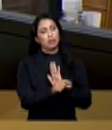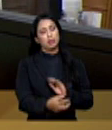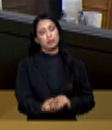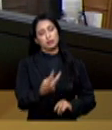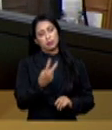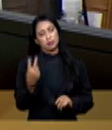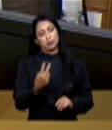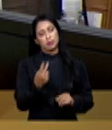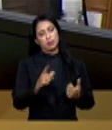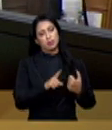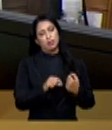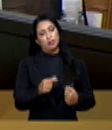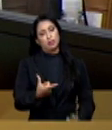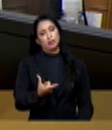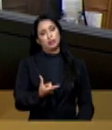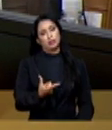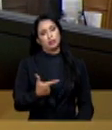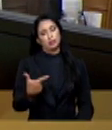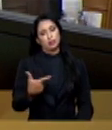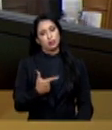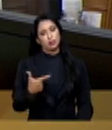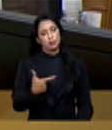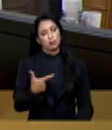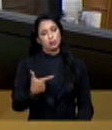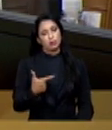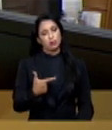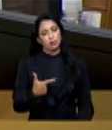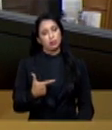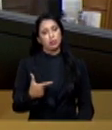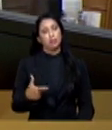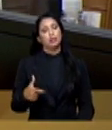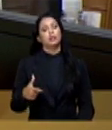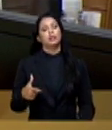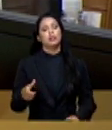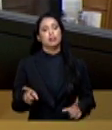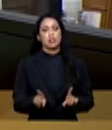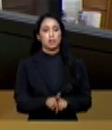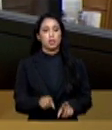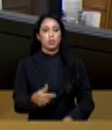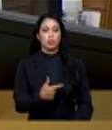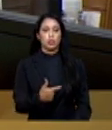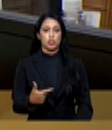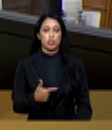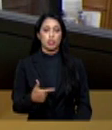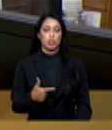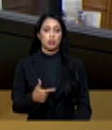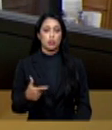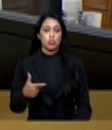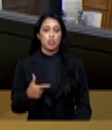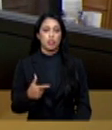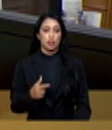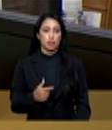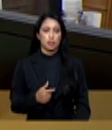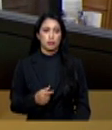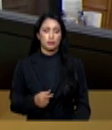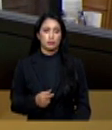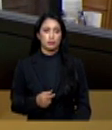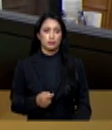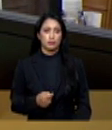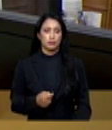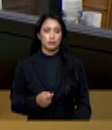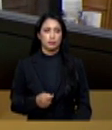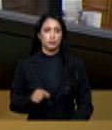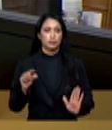segundo os artigos 22 e 23 bem assim o